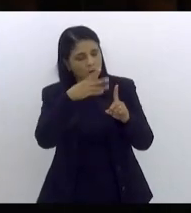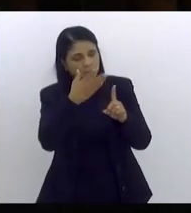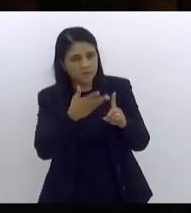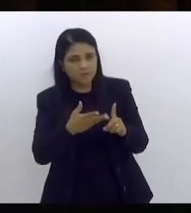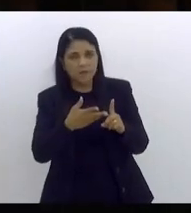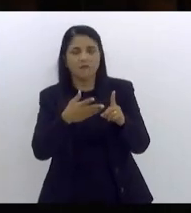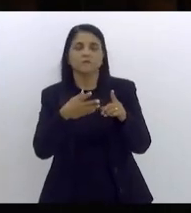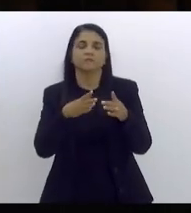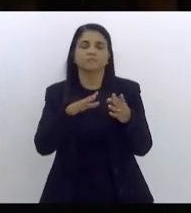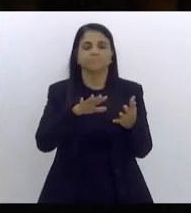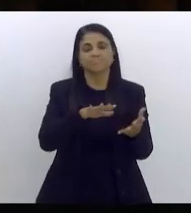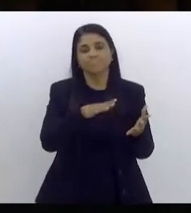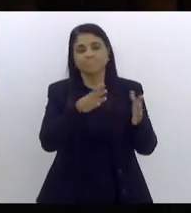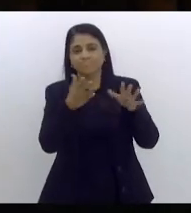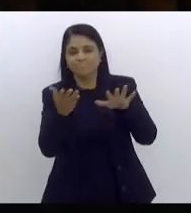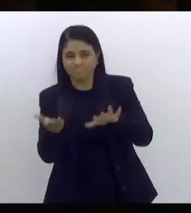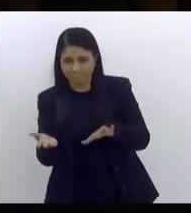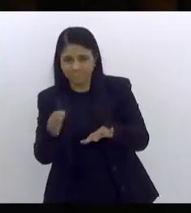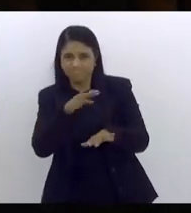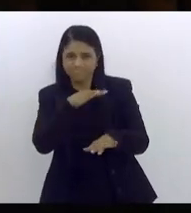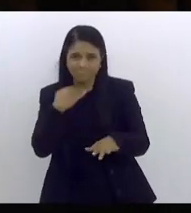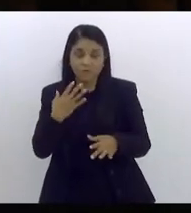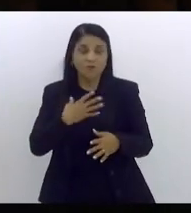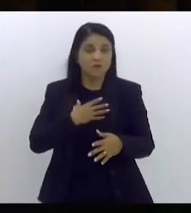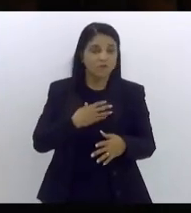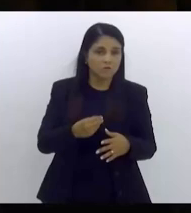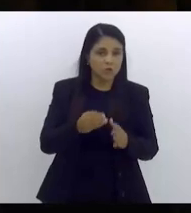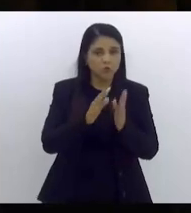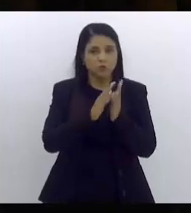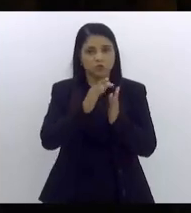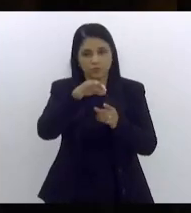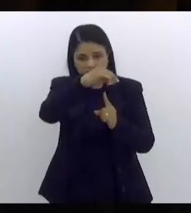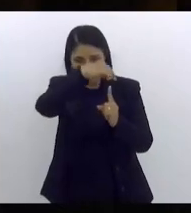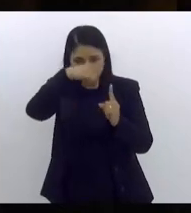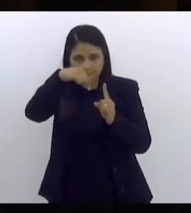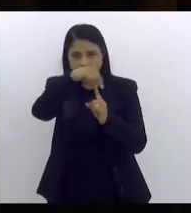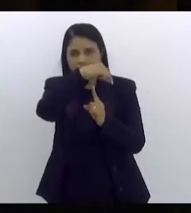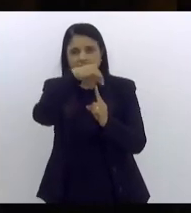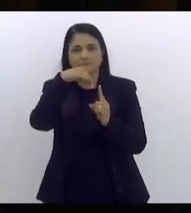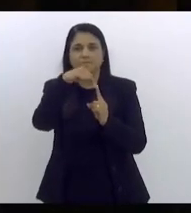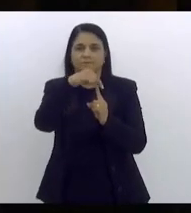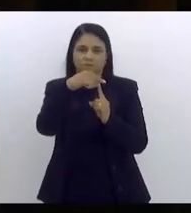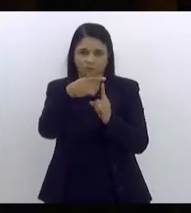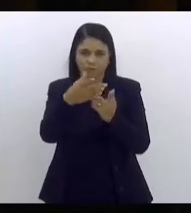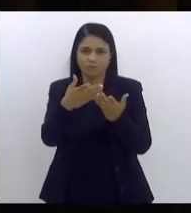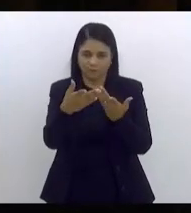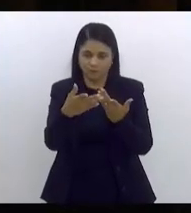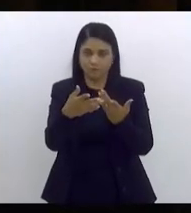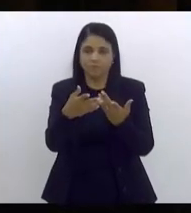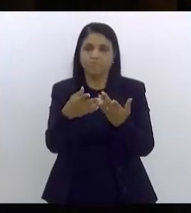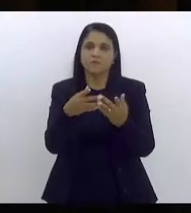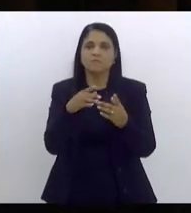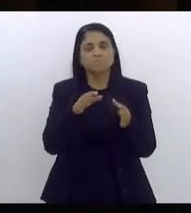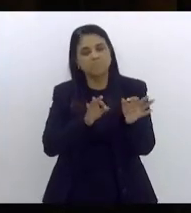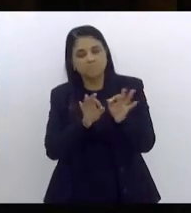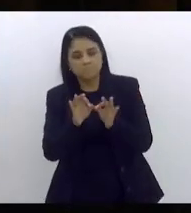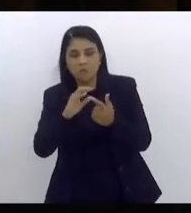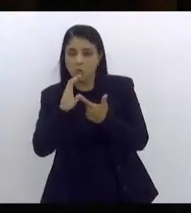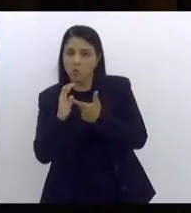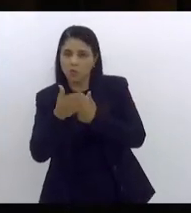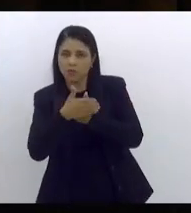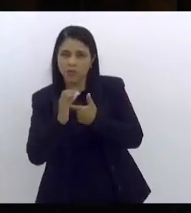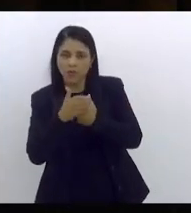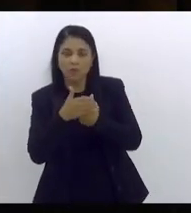filhas de santo. Então, senhora presidenta, muito obrigada, que possamos aí chegar a um bom termo para a aprovação desse